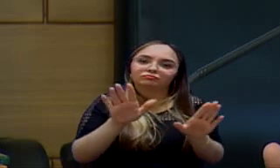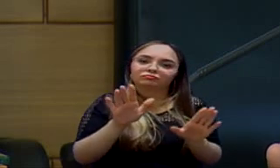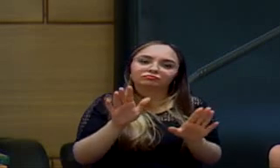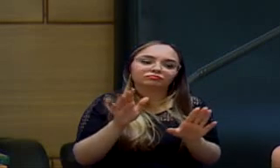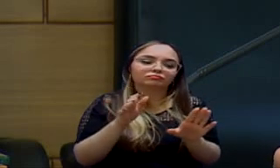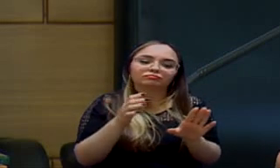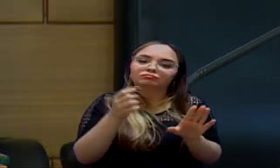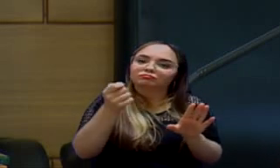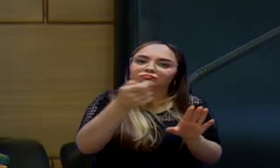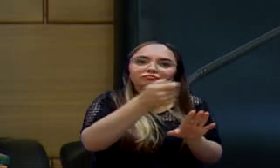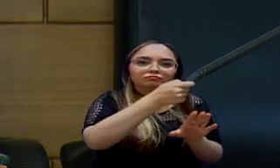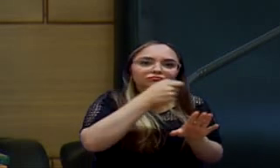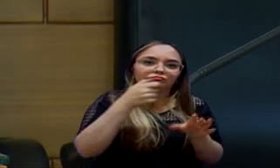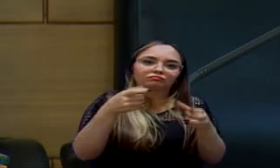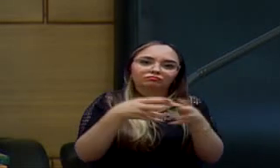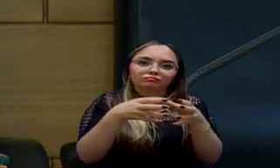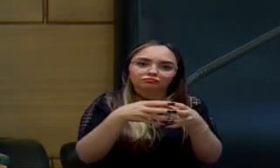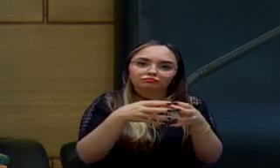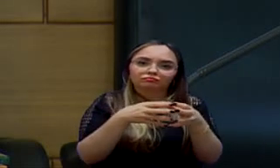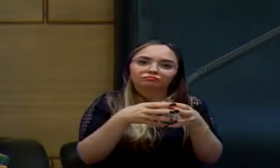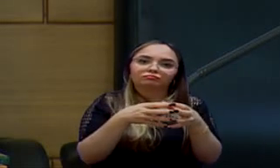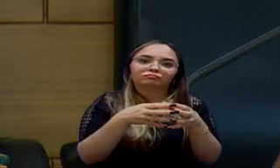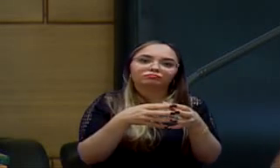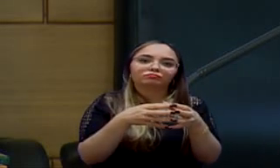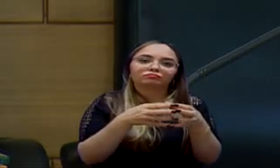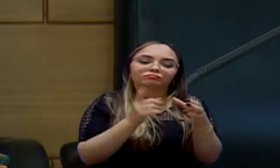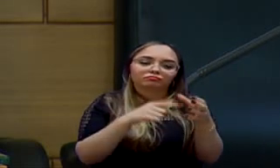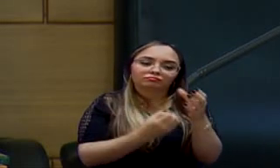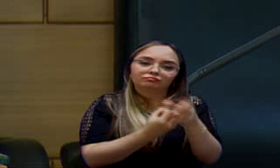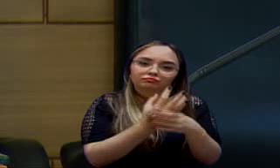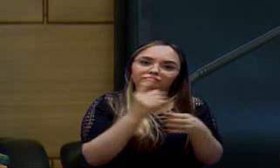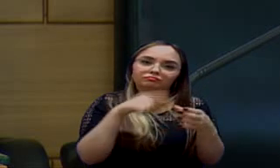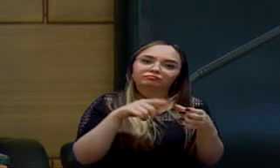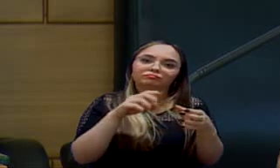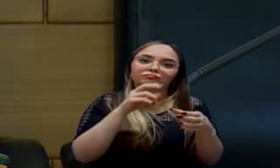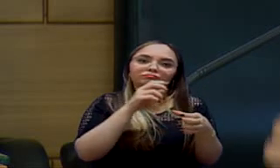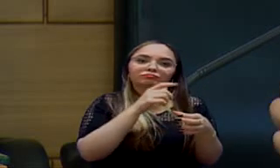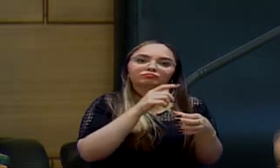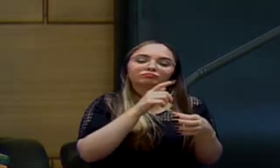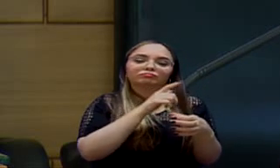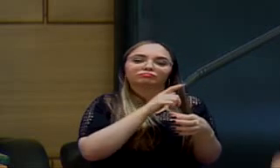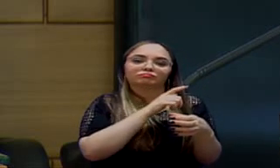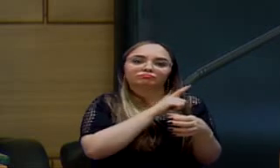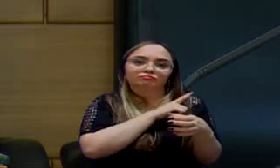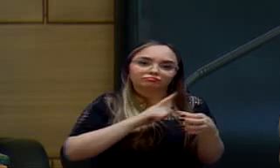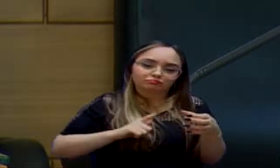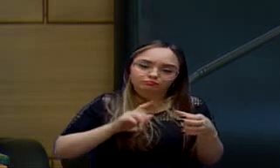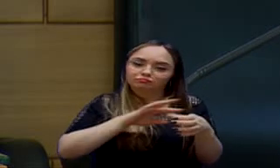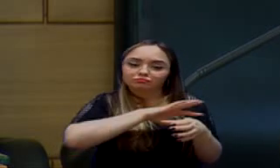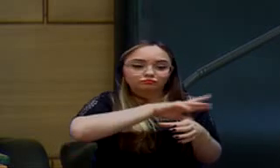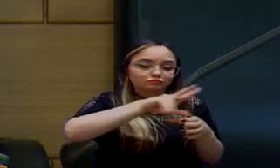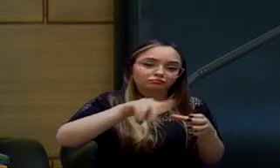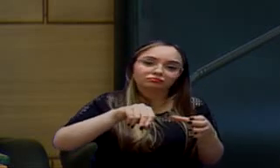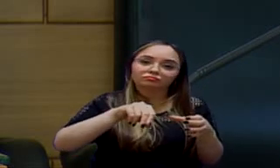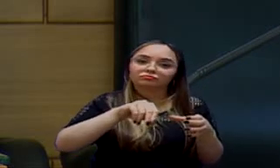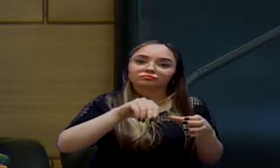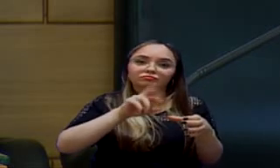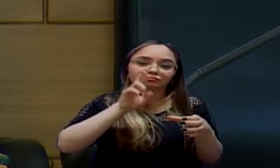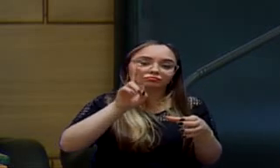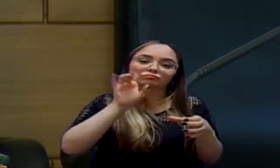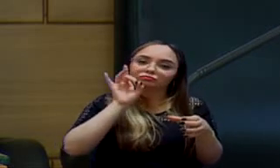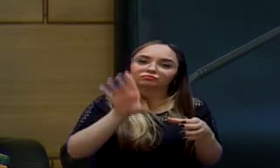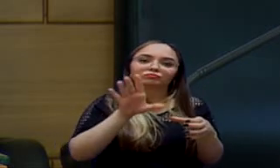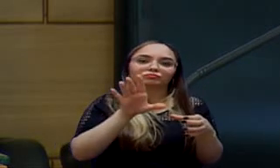um dos únicos institutos que são gerenciados geridos e tocados exclusivamente